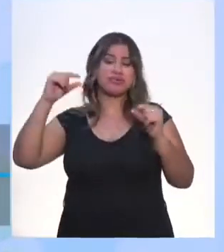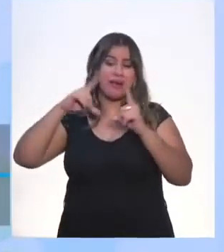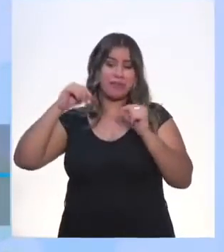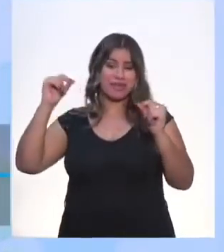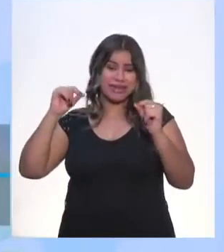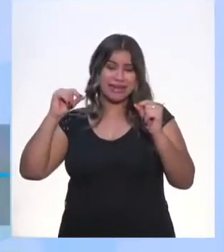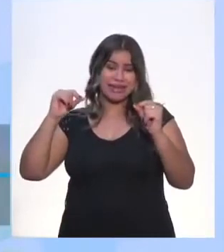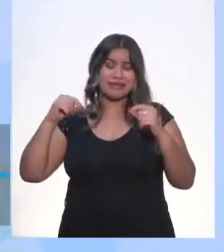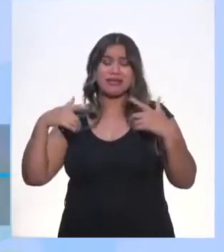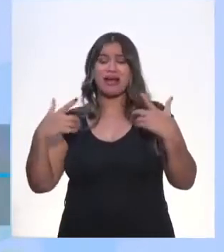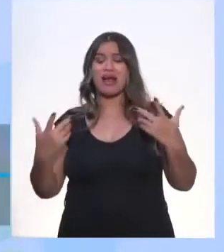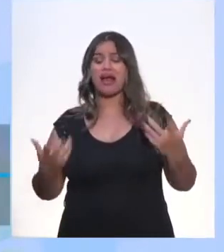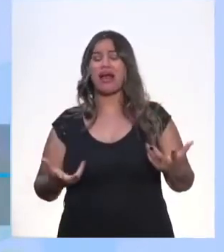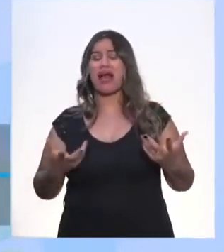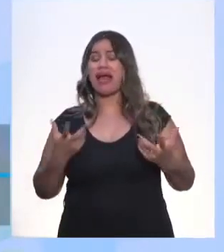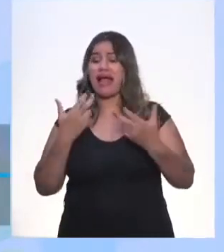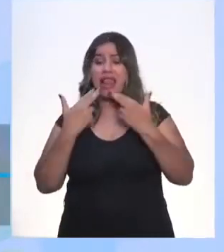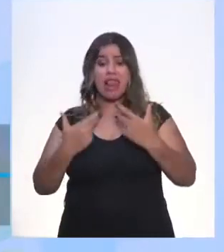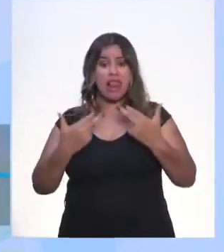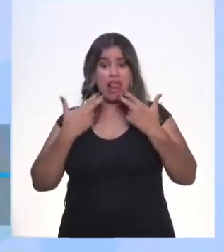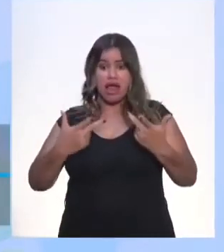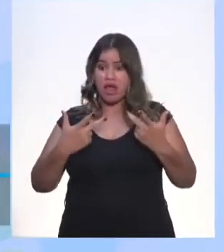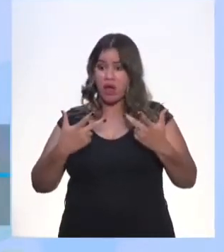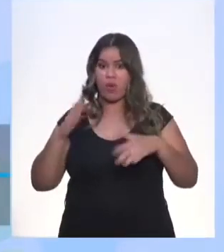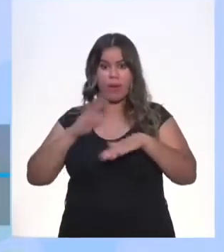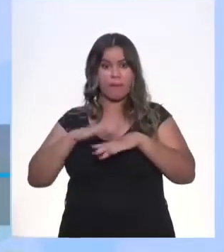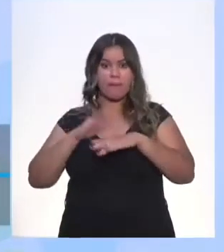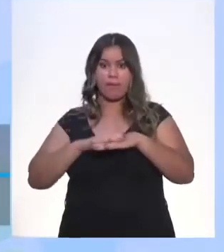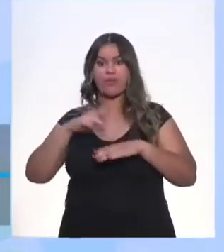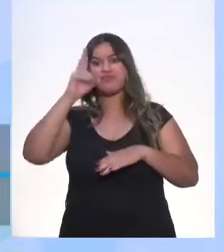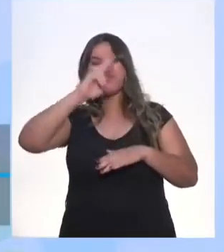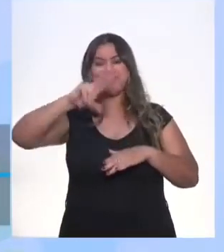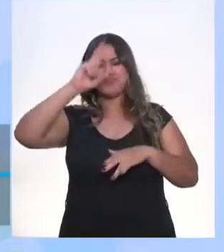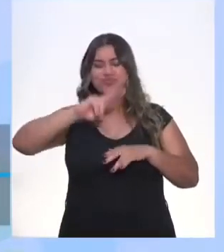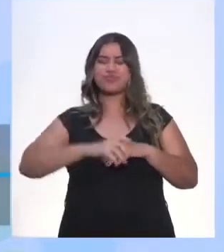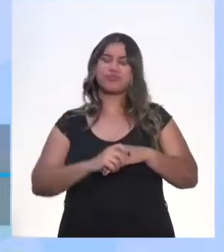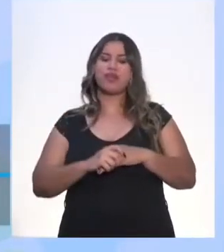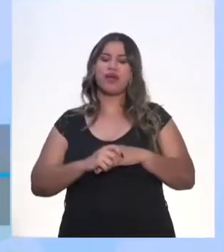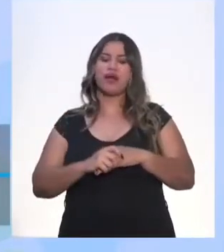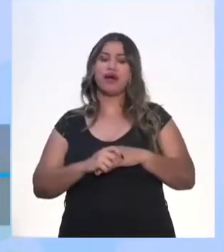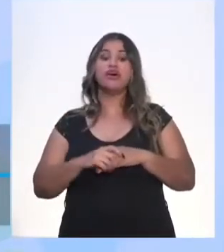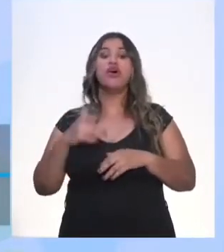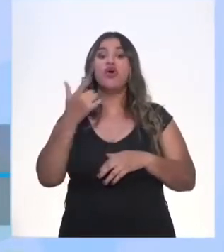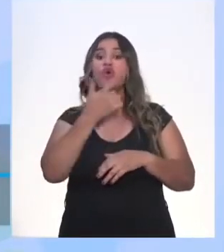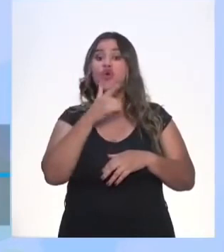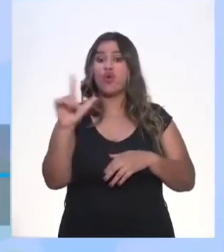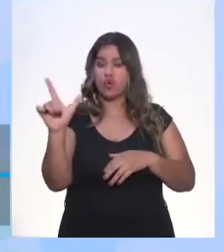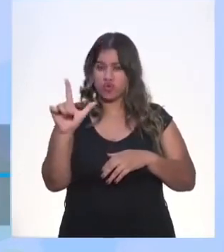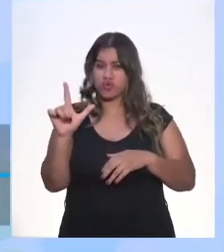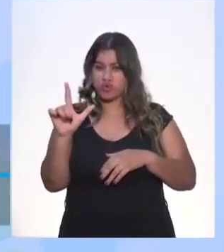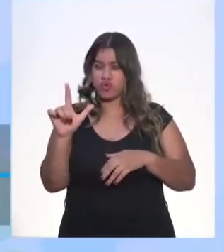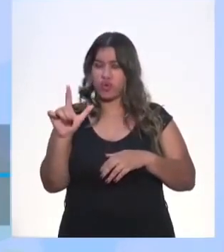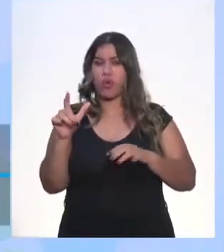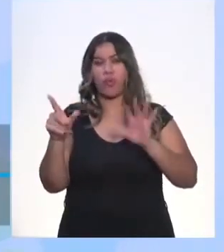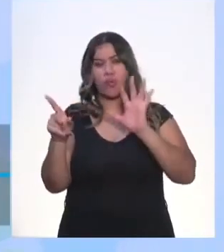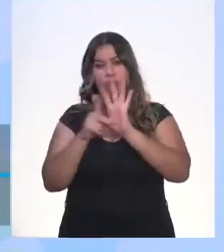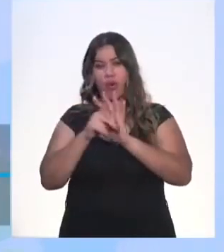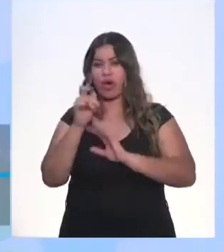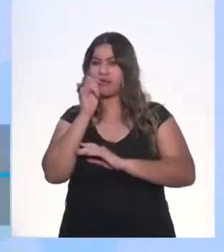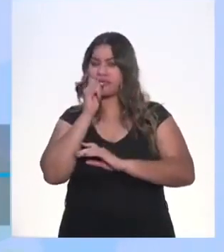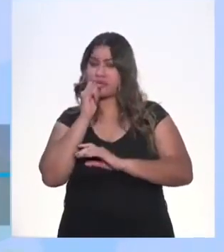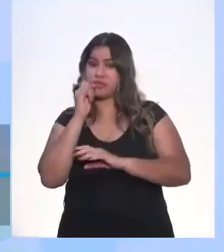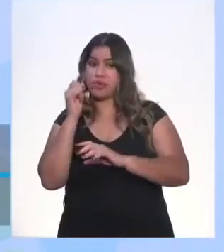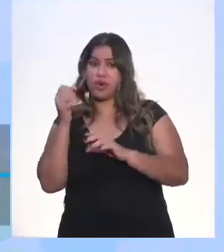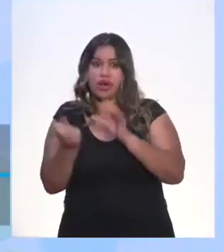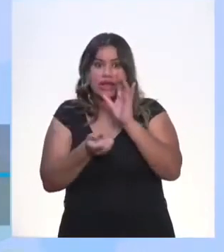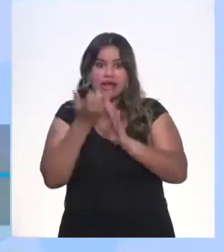é uma construção histórica, assim como tudo dentro da nossa sociedade. Outro exemplo, né, desse caráter de construção social